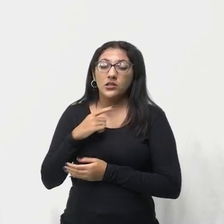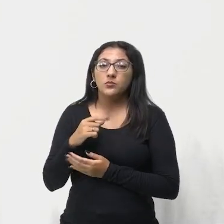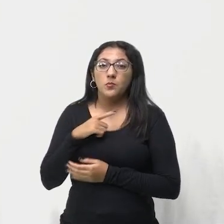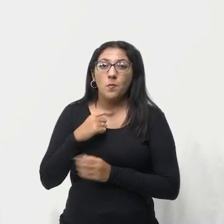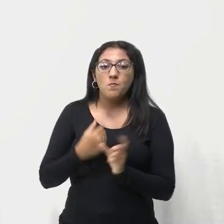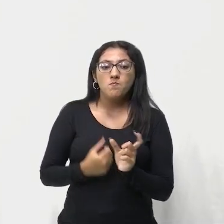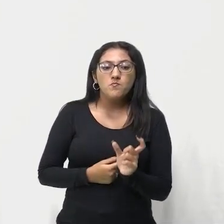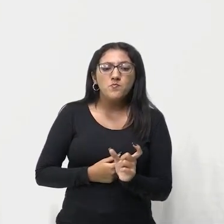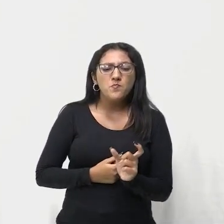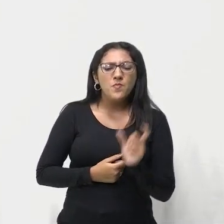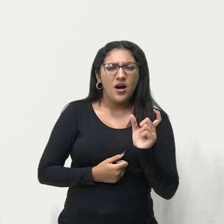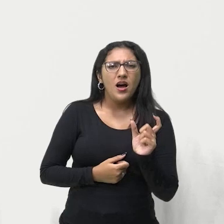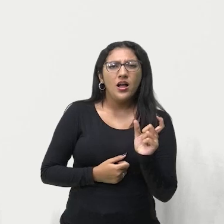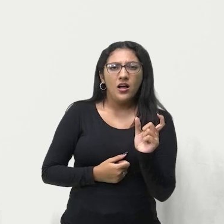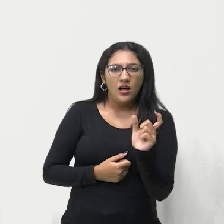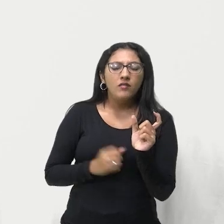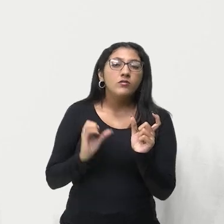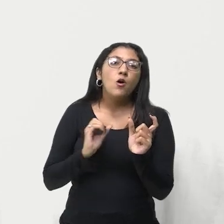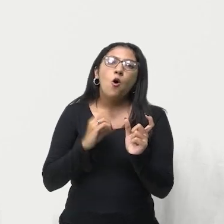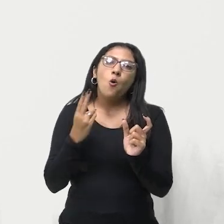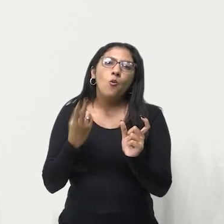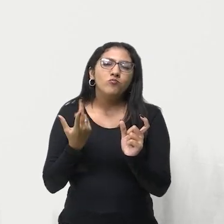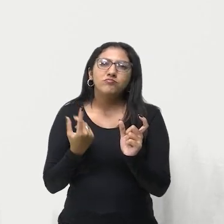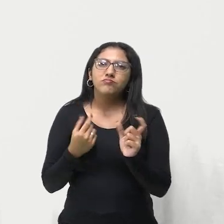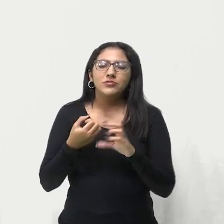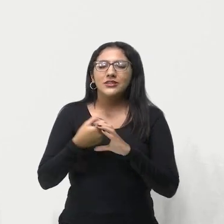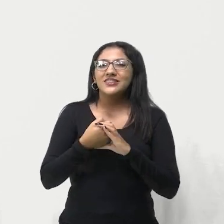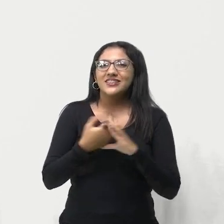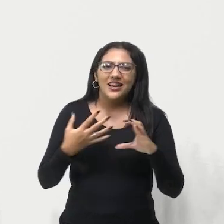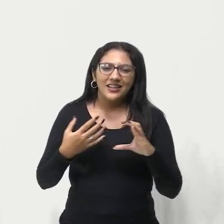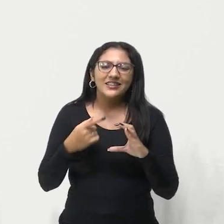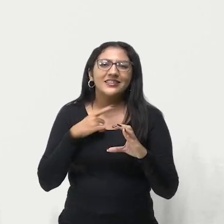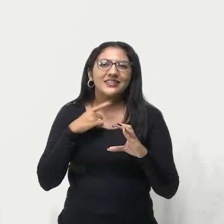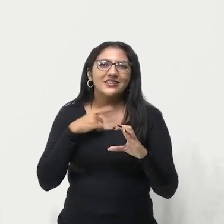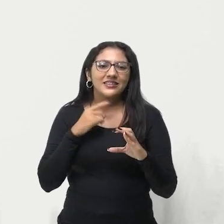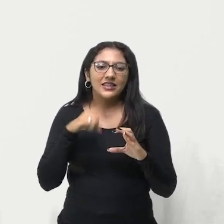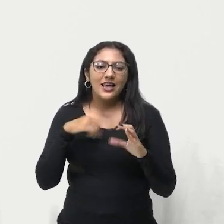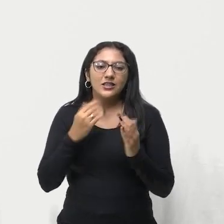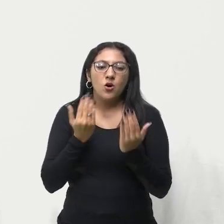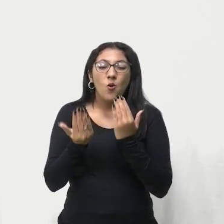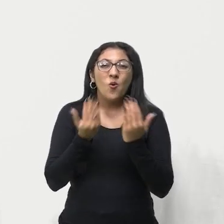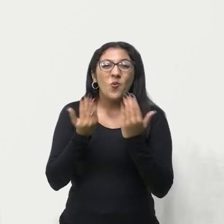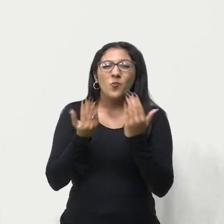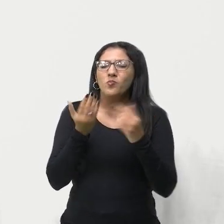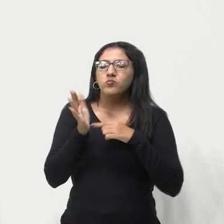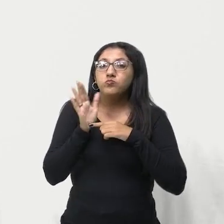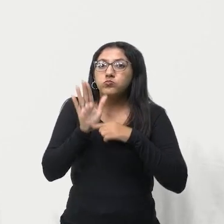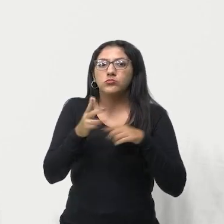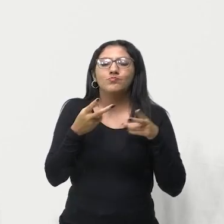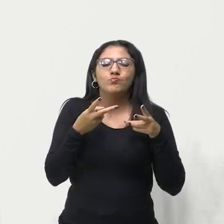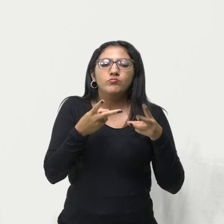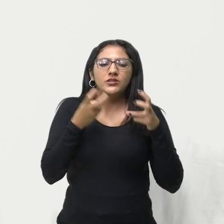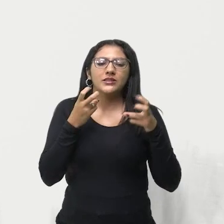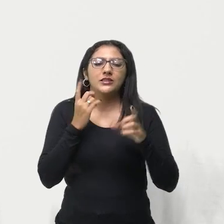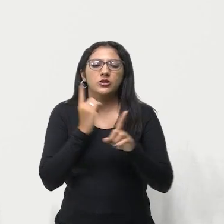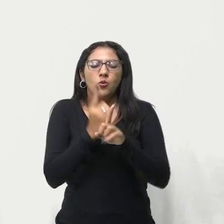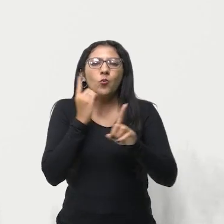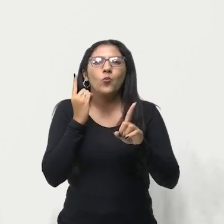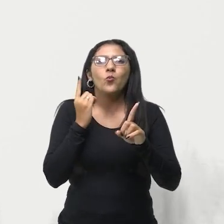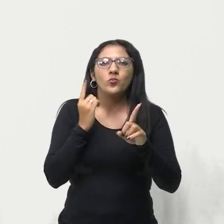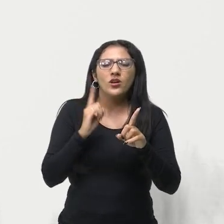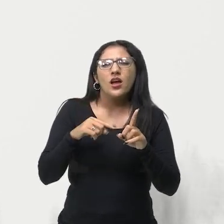uma palavra ou expressão que deixa essa comparação explícita. É o que a gente chama